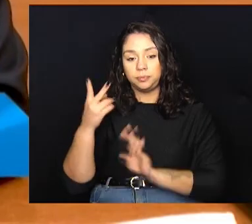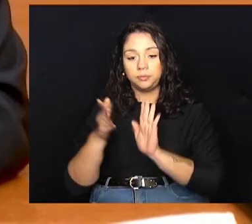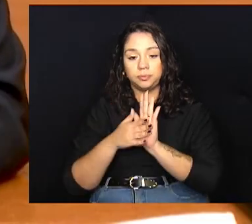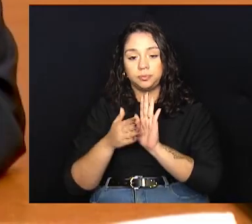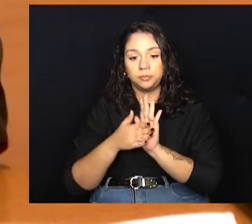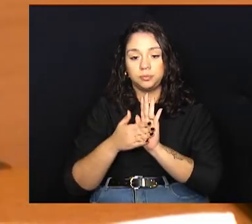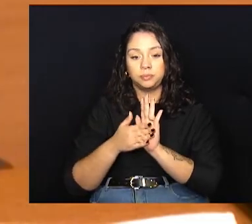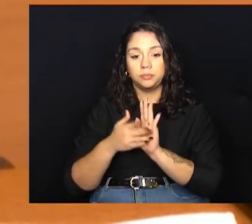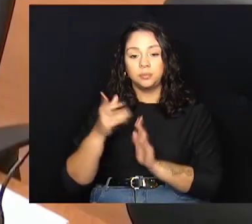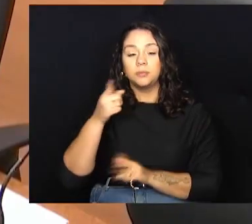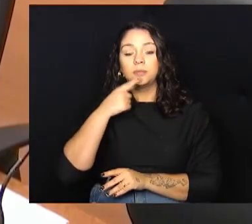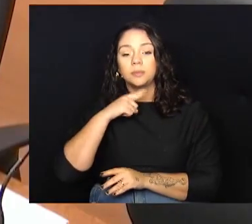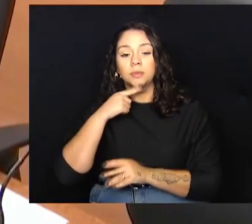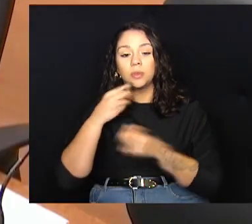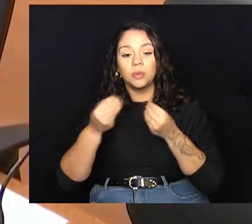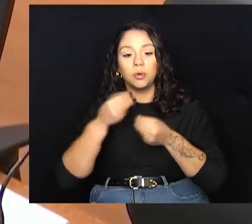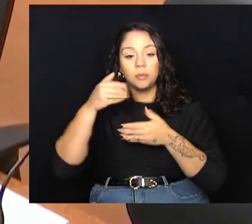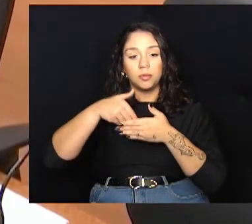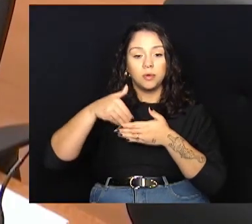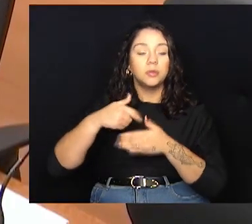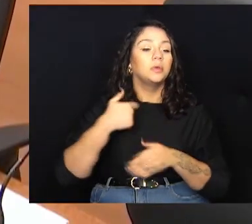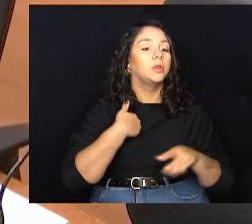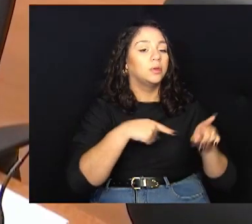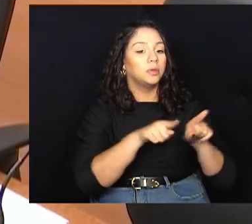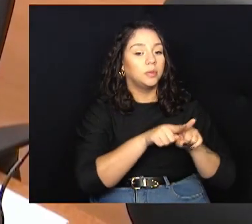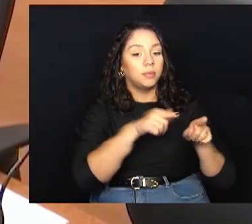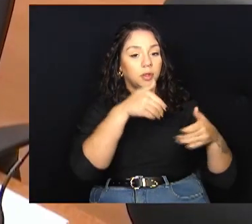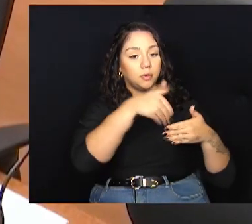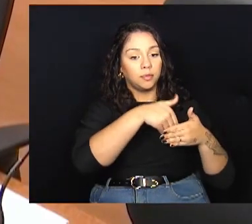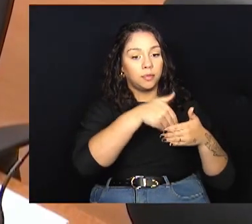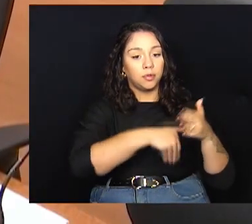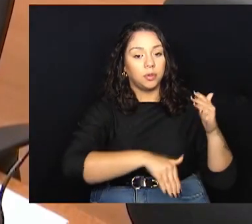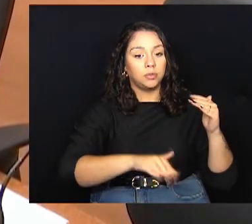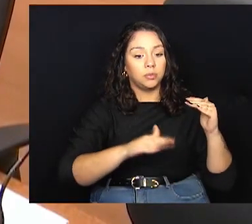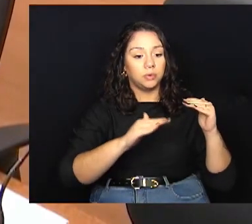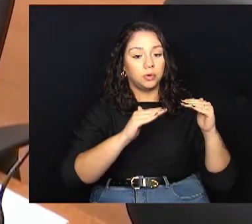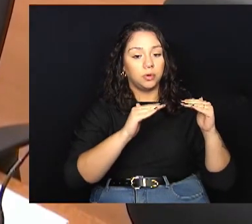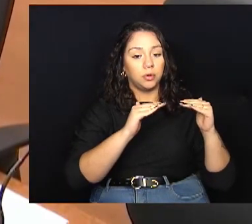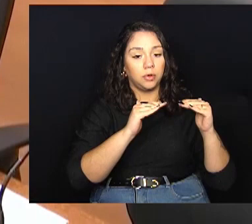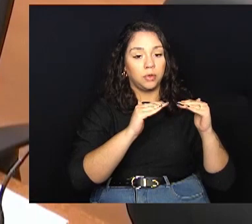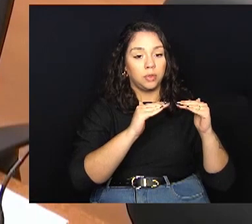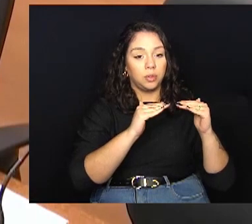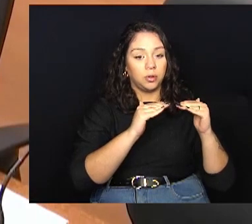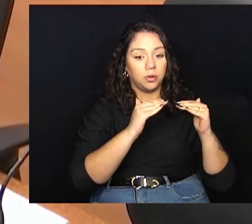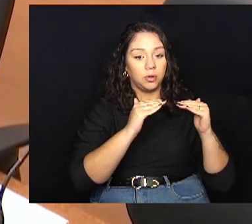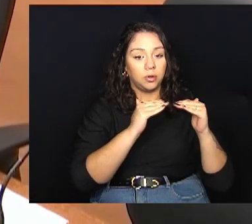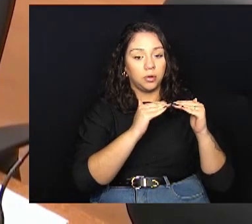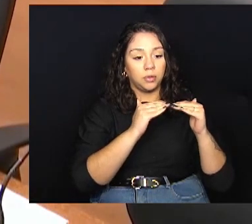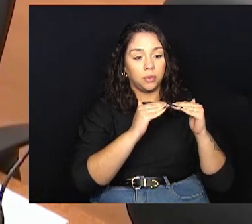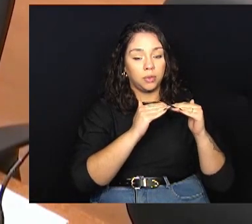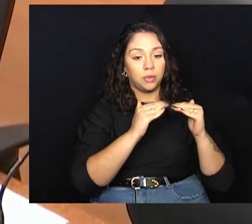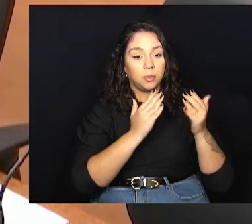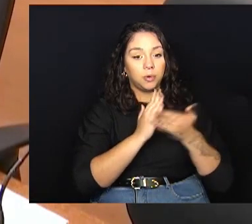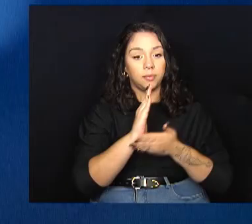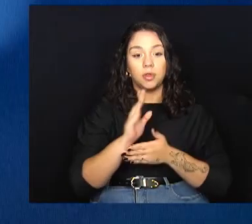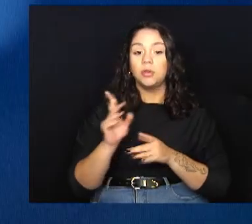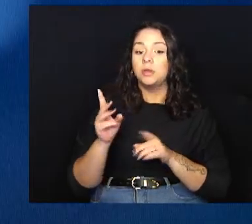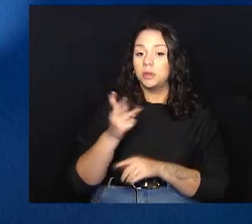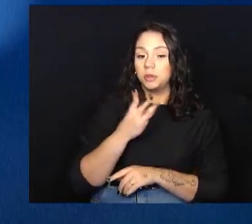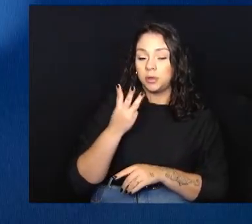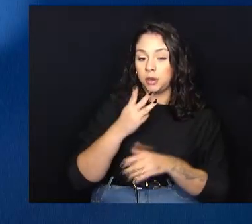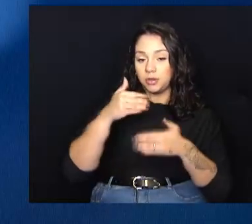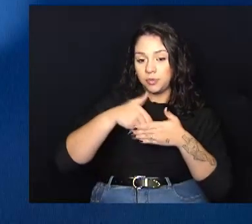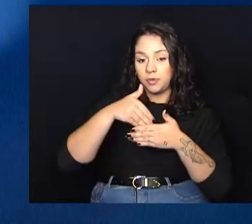Eduardo Magal Como vota também voto favorável siga o nosso relator com três votos também está aprovado